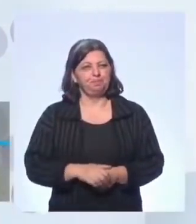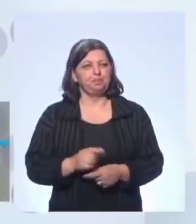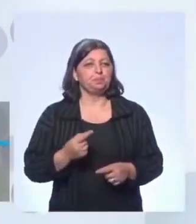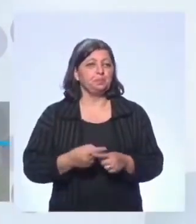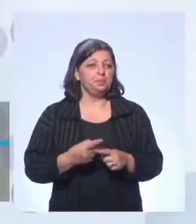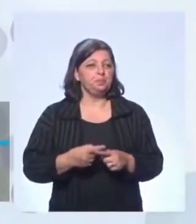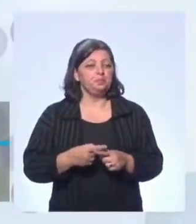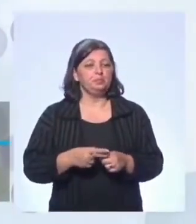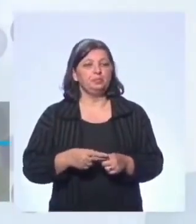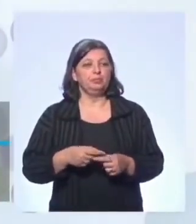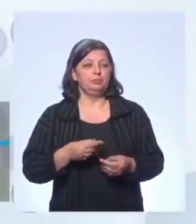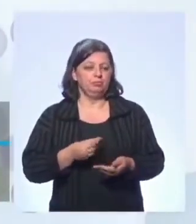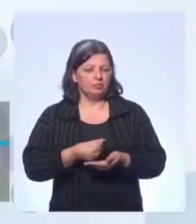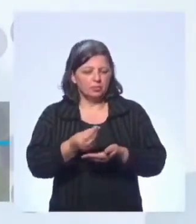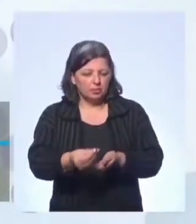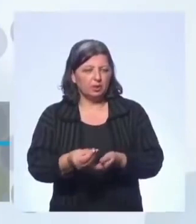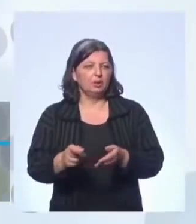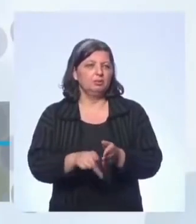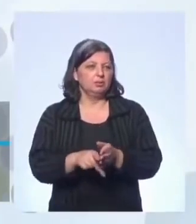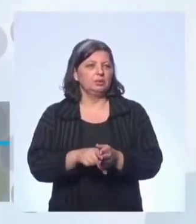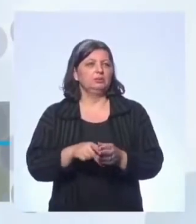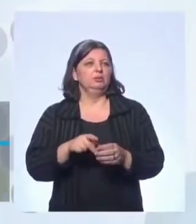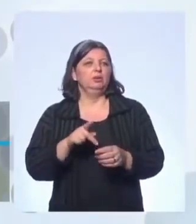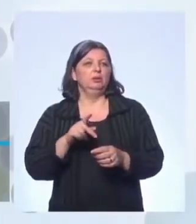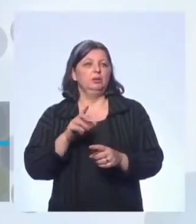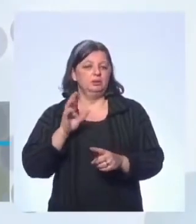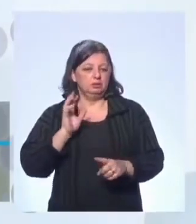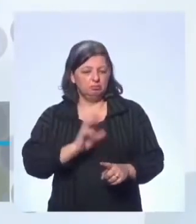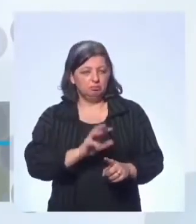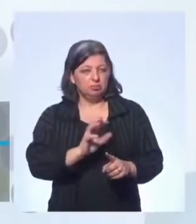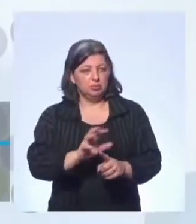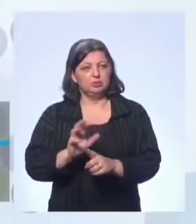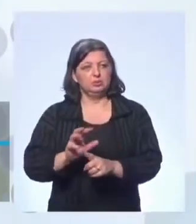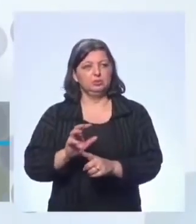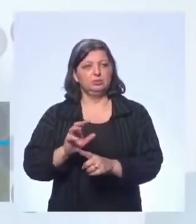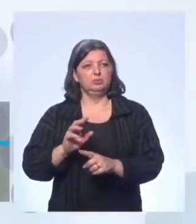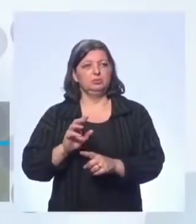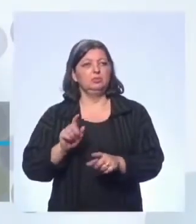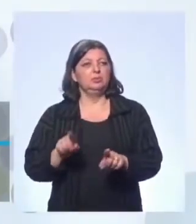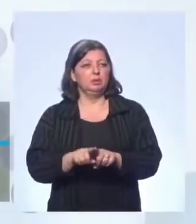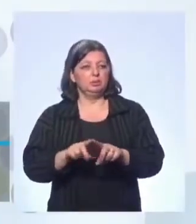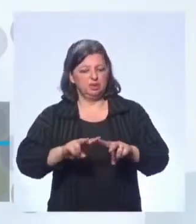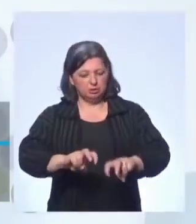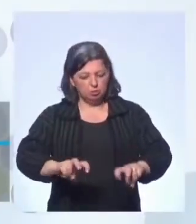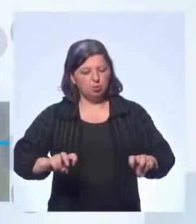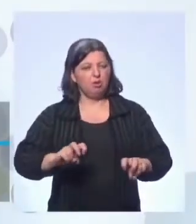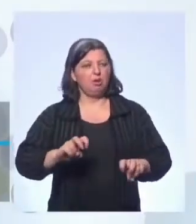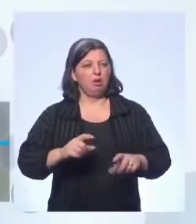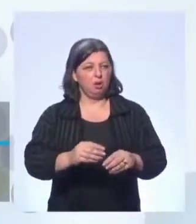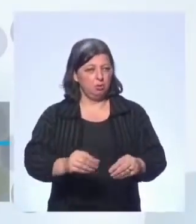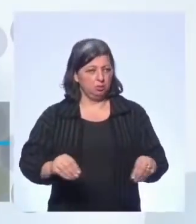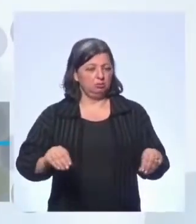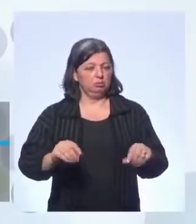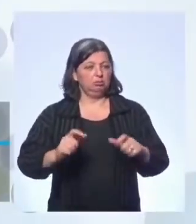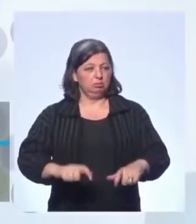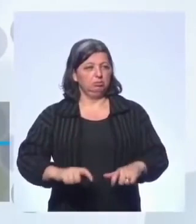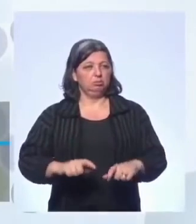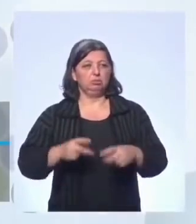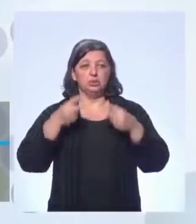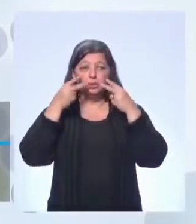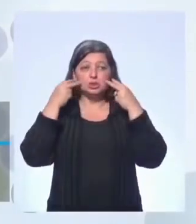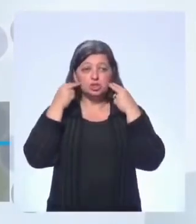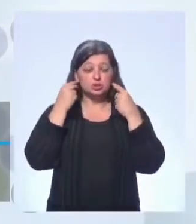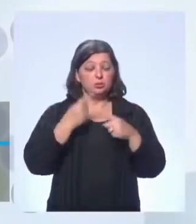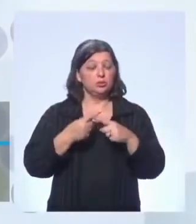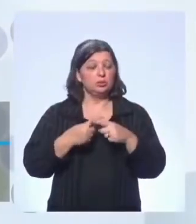catequizar, subjugar e explorar a terra dos indígenas, porque eles reagiram com